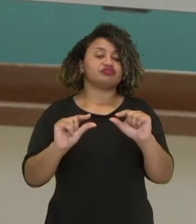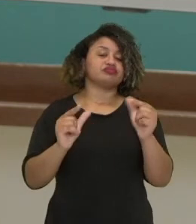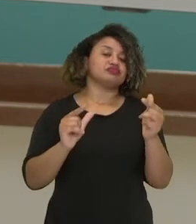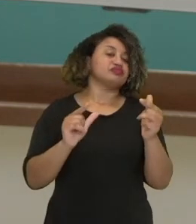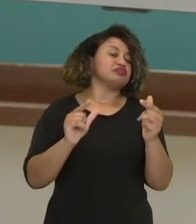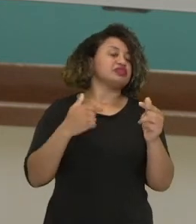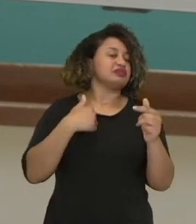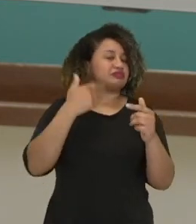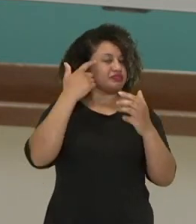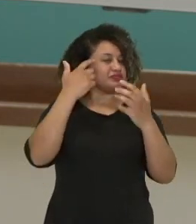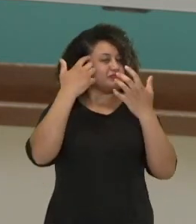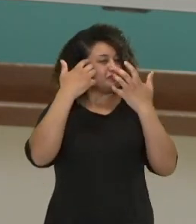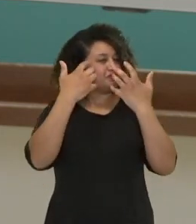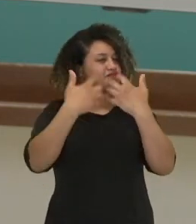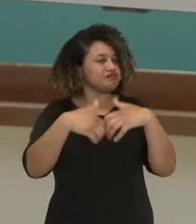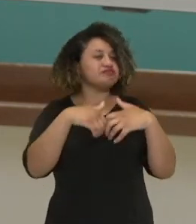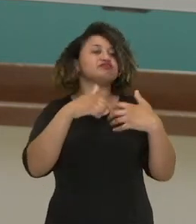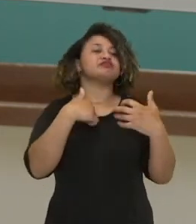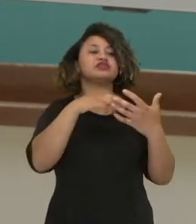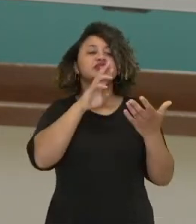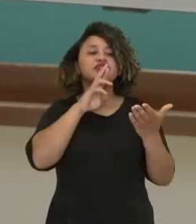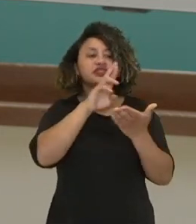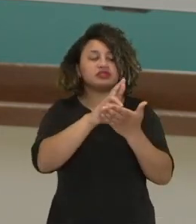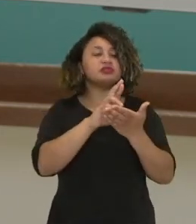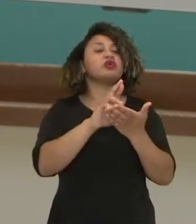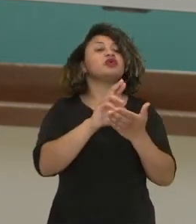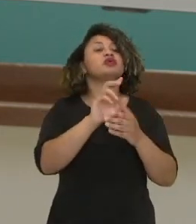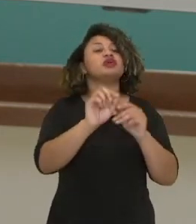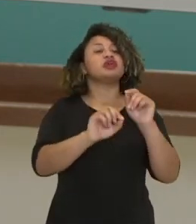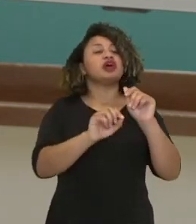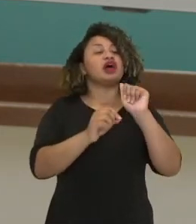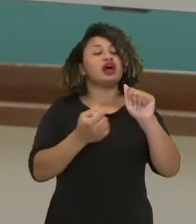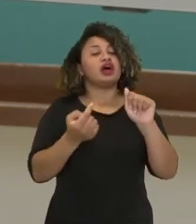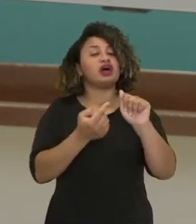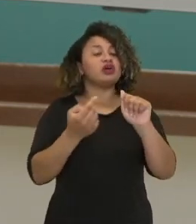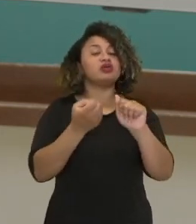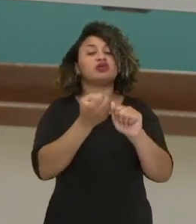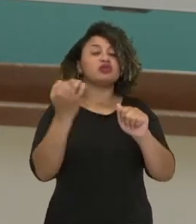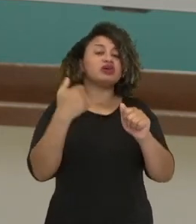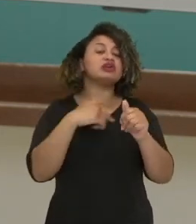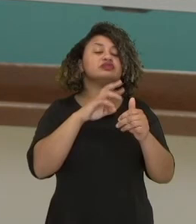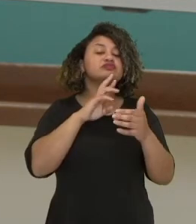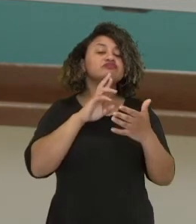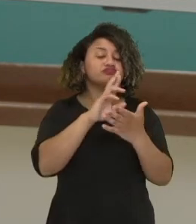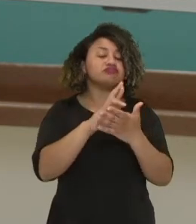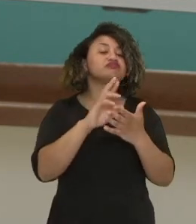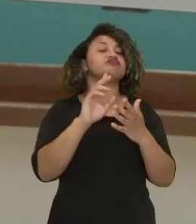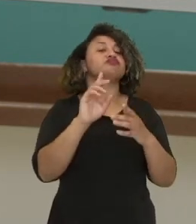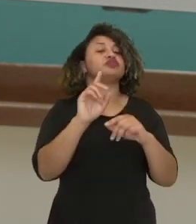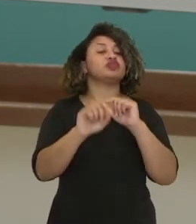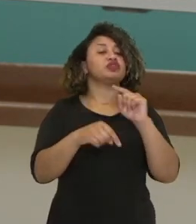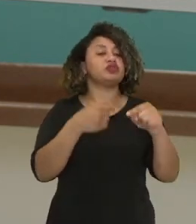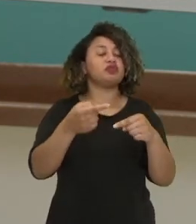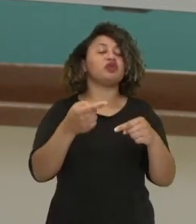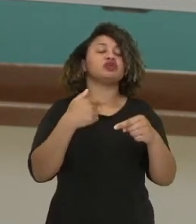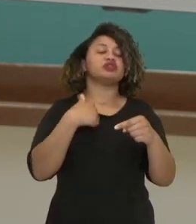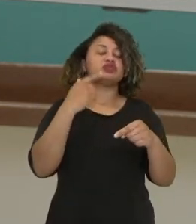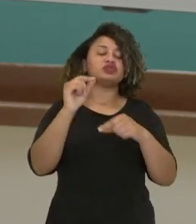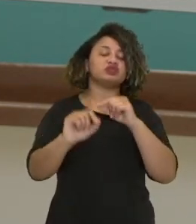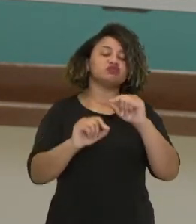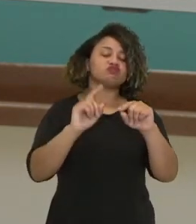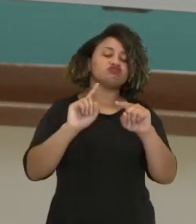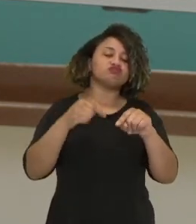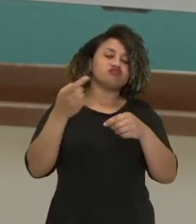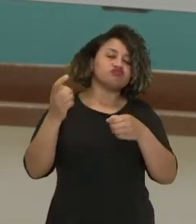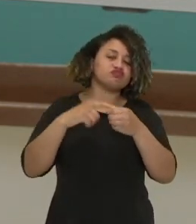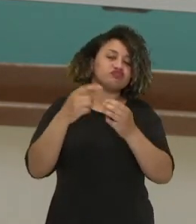Então, pense nisso, descubram quem é o A1, usem a razão e aí a